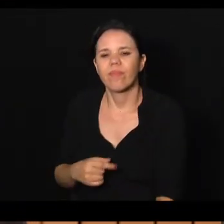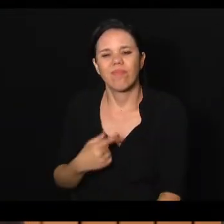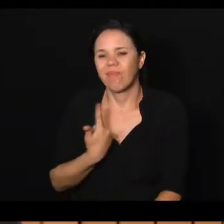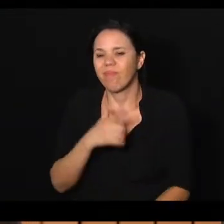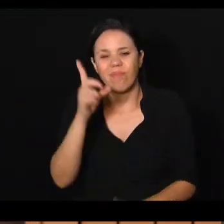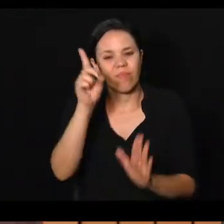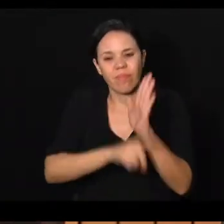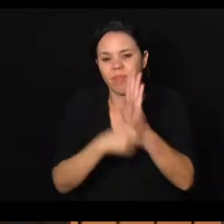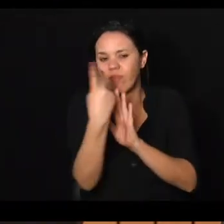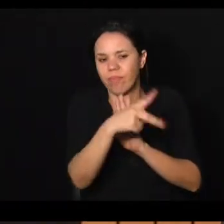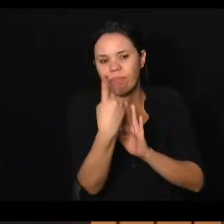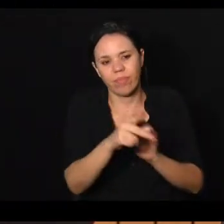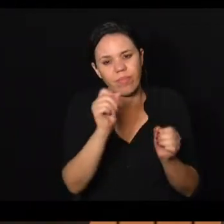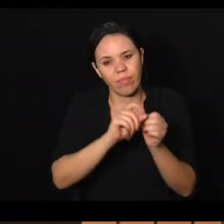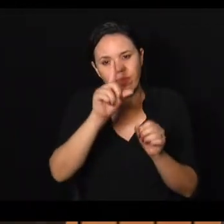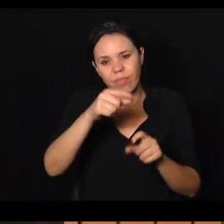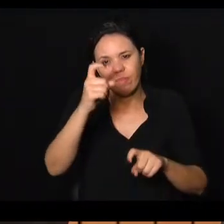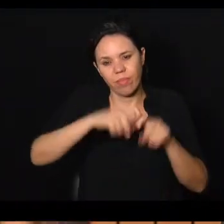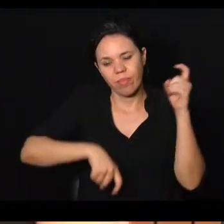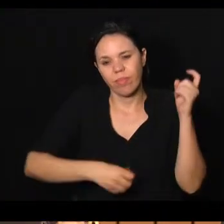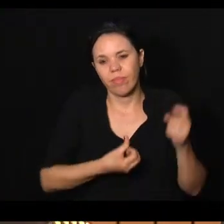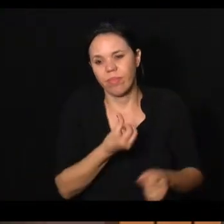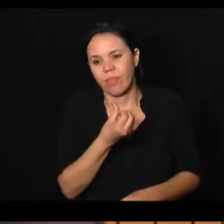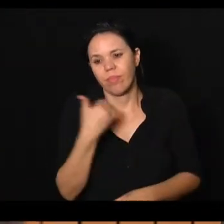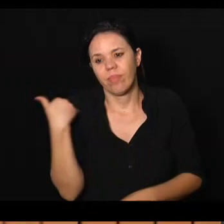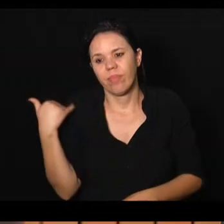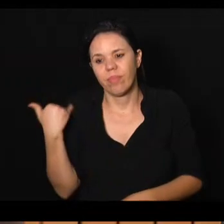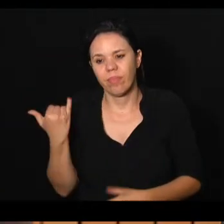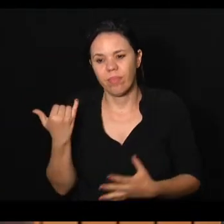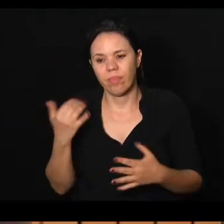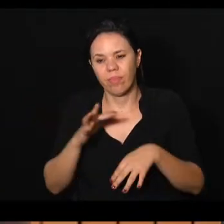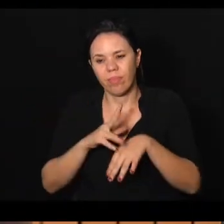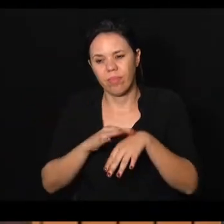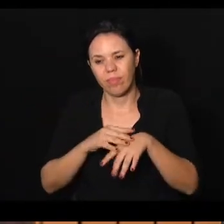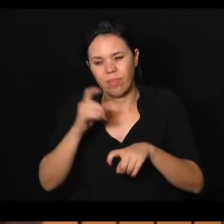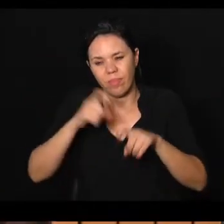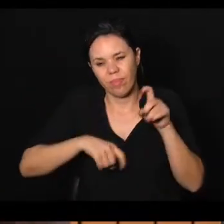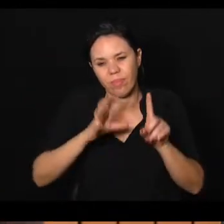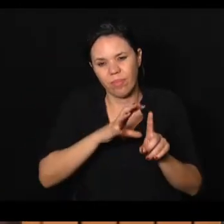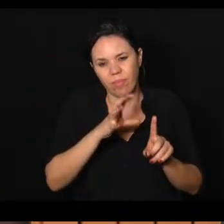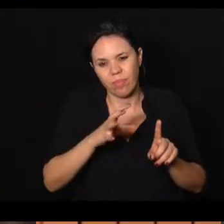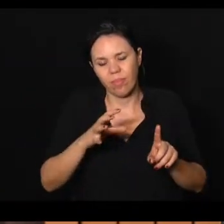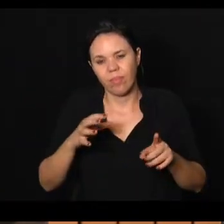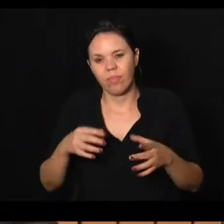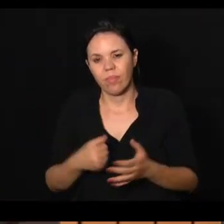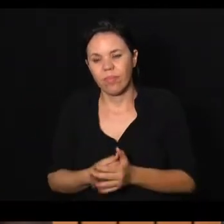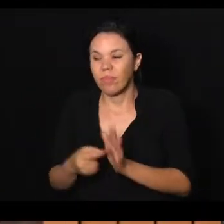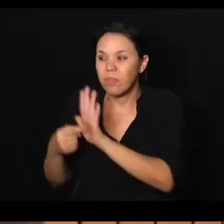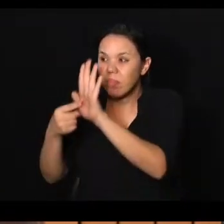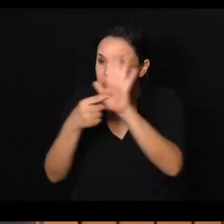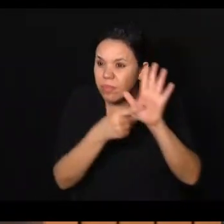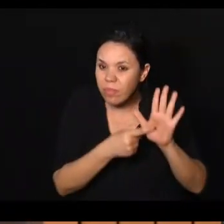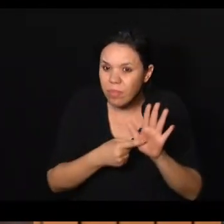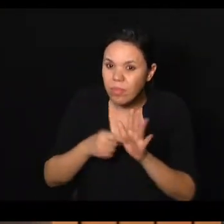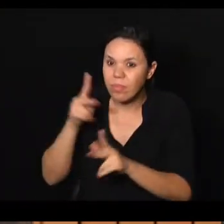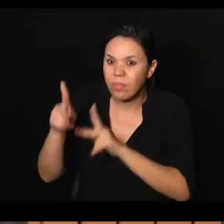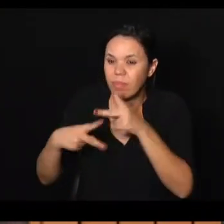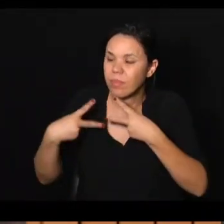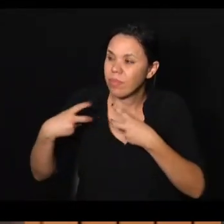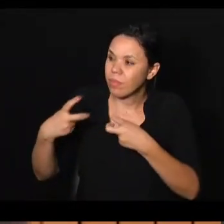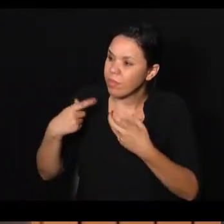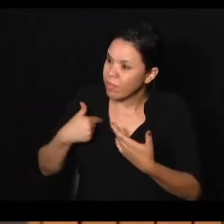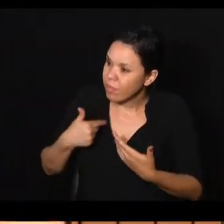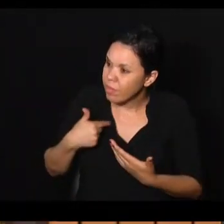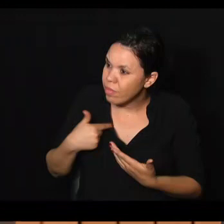direito. Mas aos 6 anos de idade, quando ele machucou meu corpo, eu mandei sinal para todo mundo que eu estava sendo